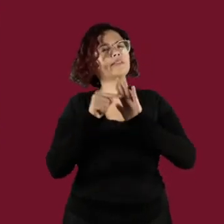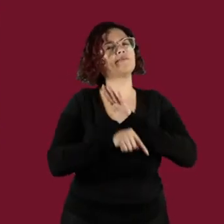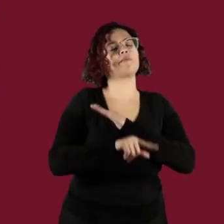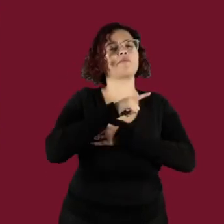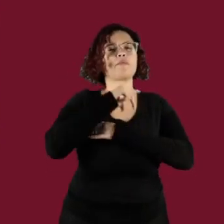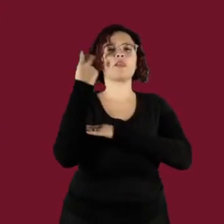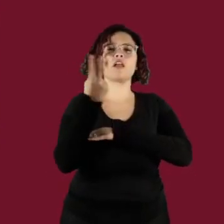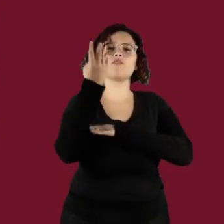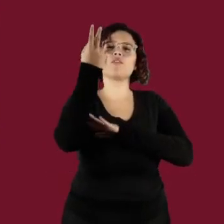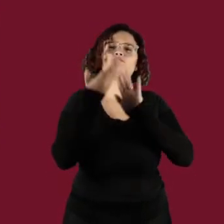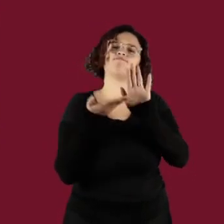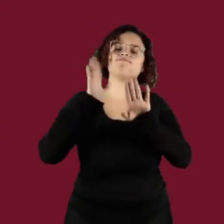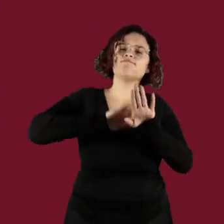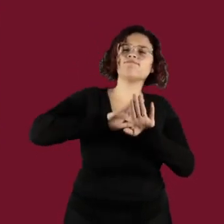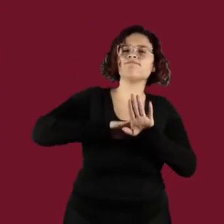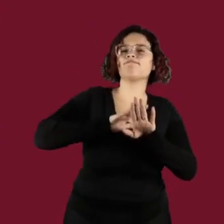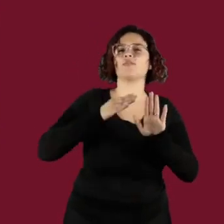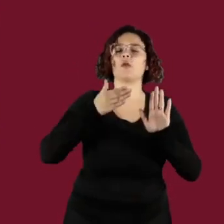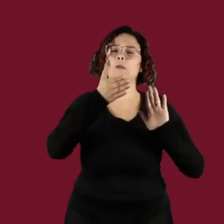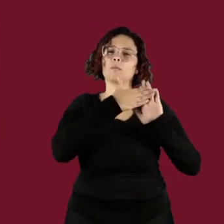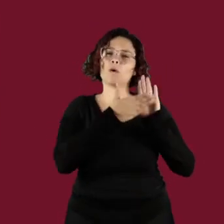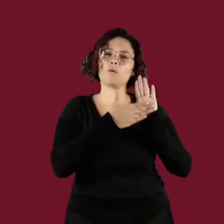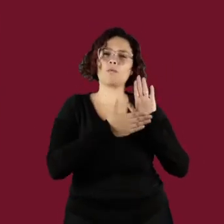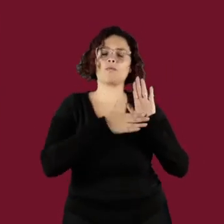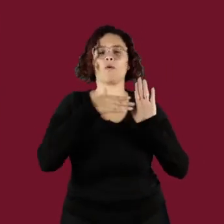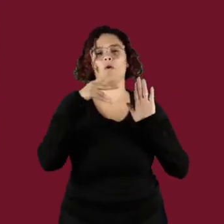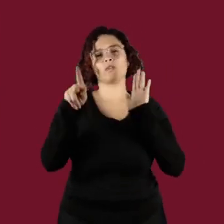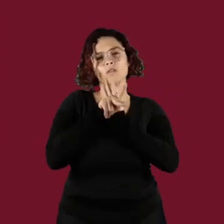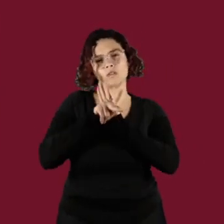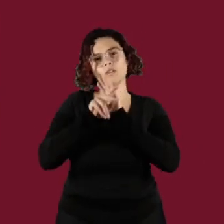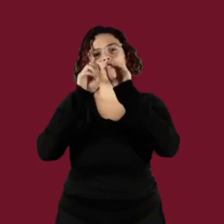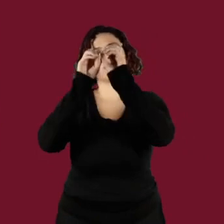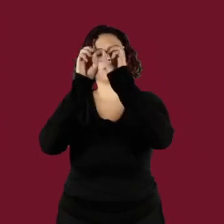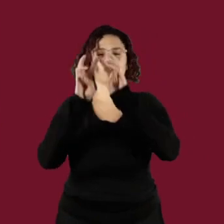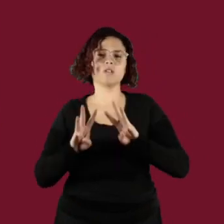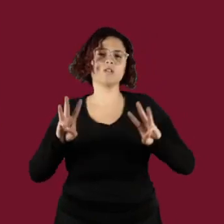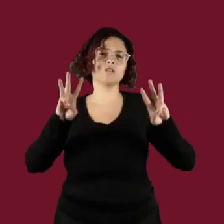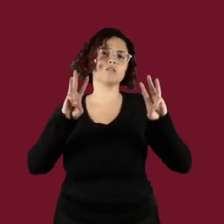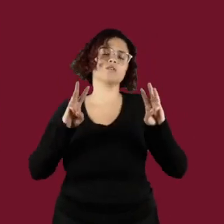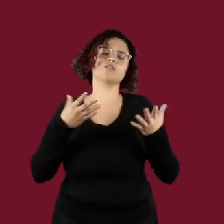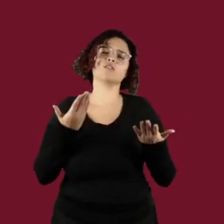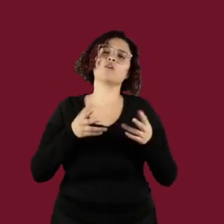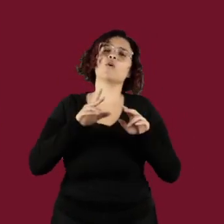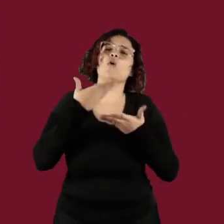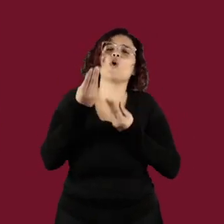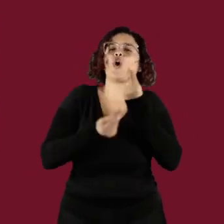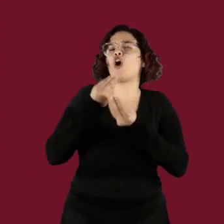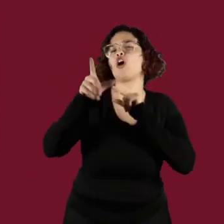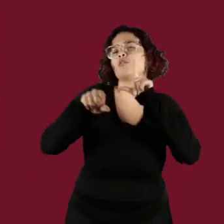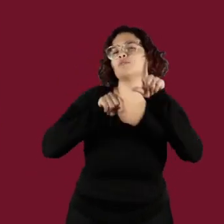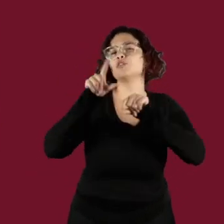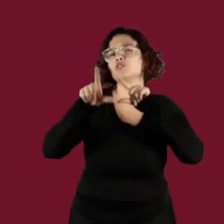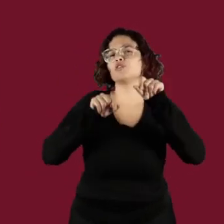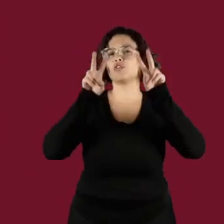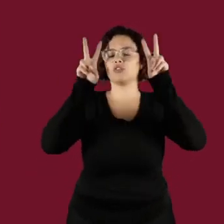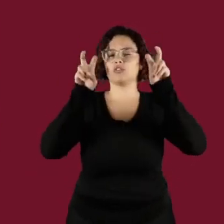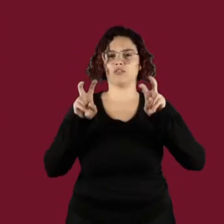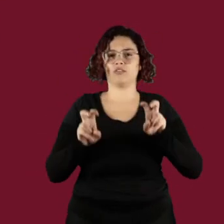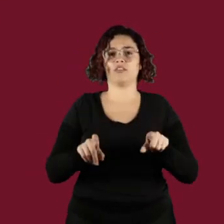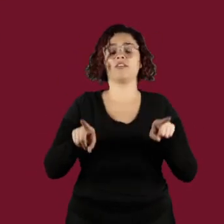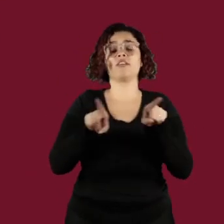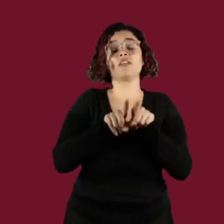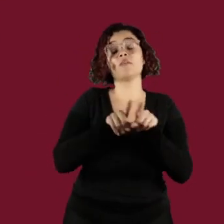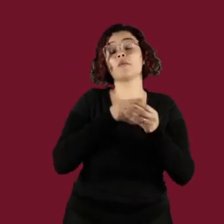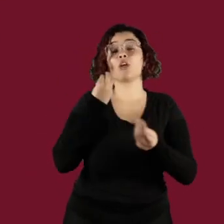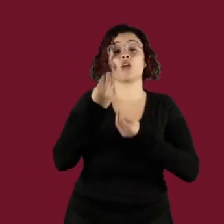do propósito da Organização das Nações Unidas. Eu gostaria que vocês falassem um pouco sobre essa composição das pautas e da abordagem, dos valores